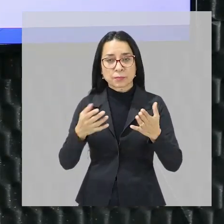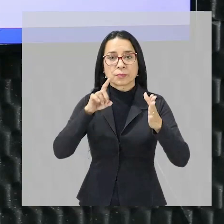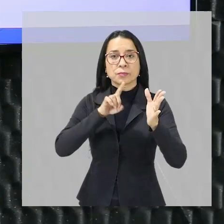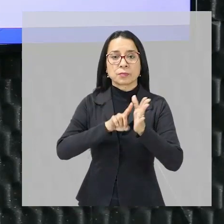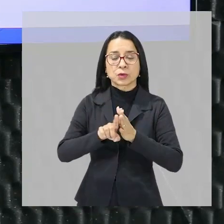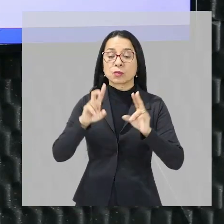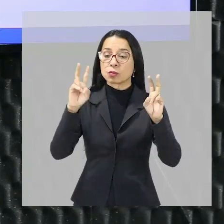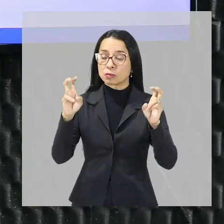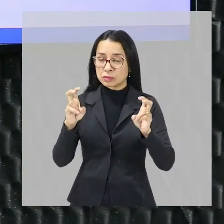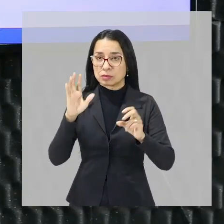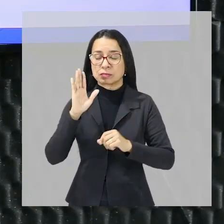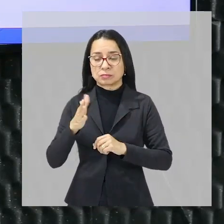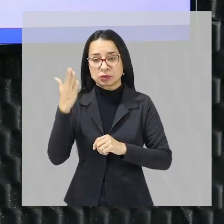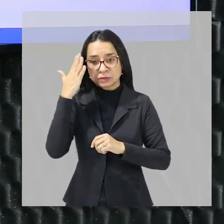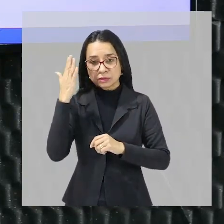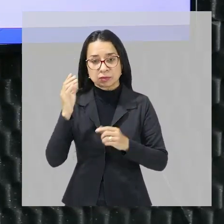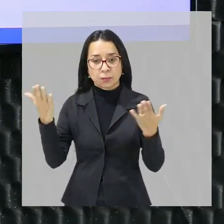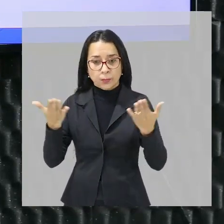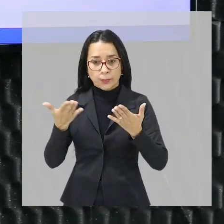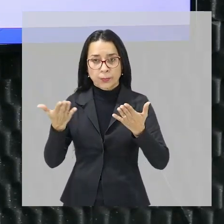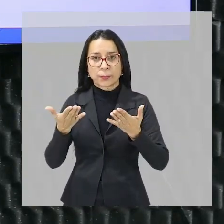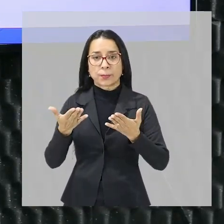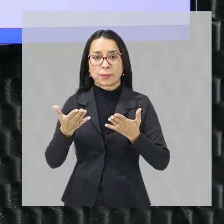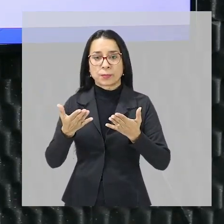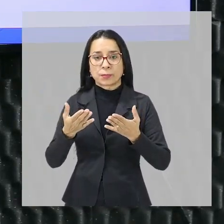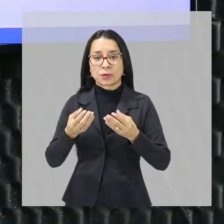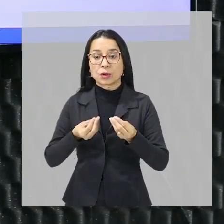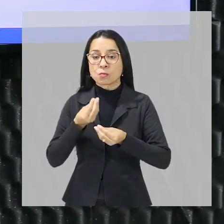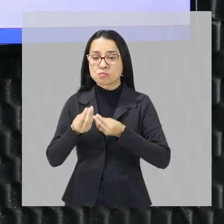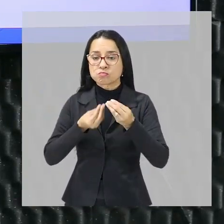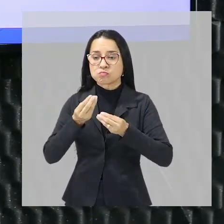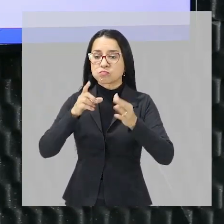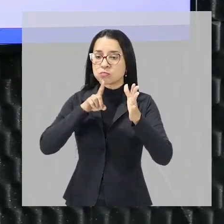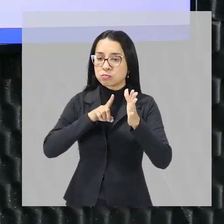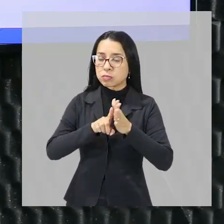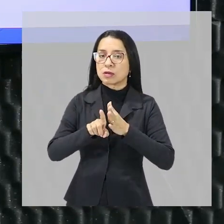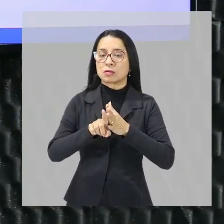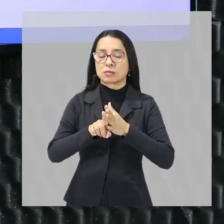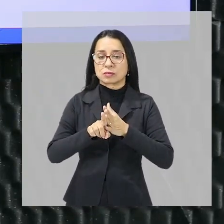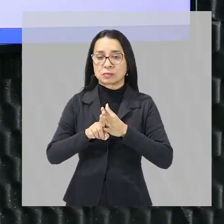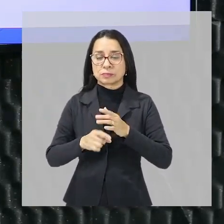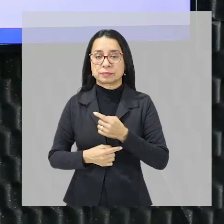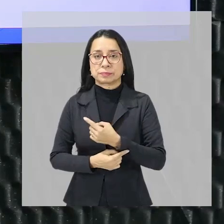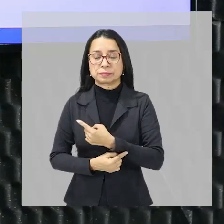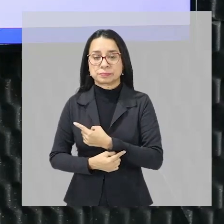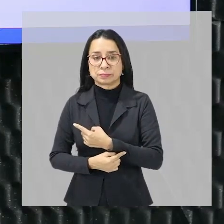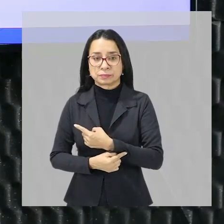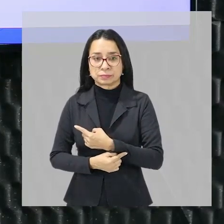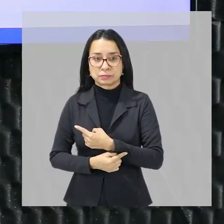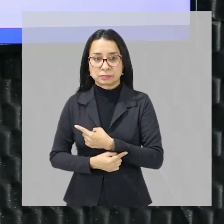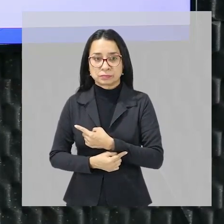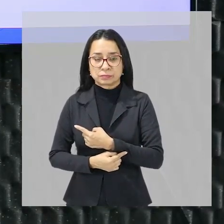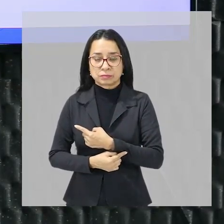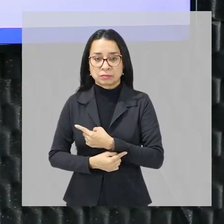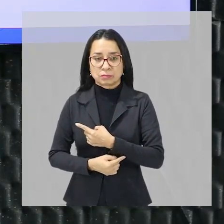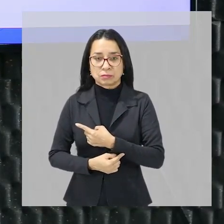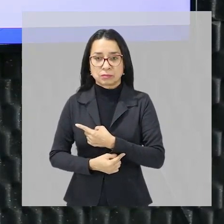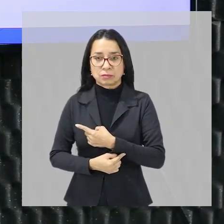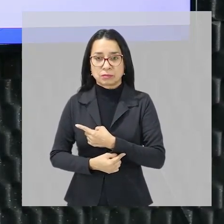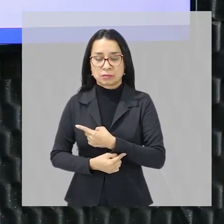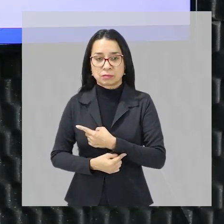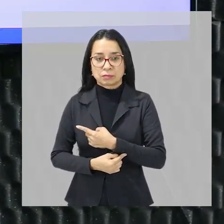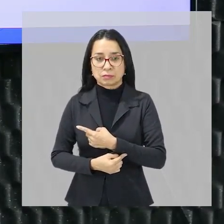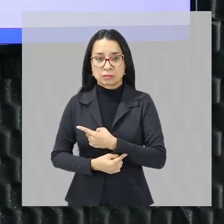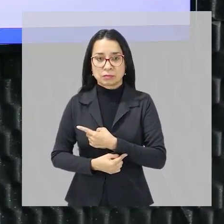entendeu. Vamos entender agora o que se chama de comando da questão, ou então a pergunta. Comando,